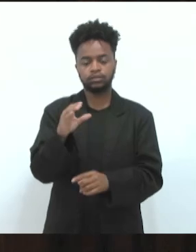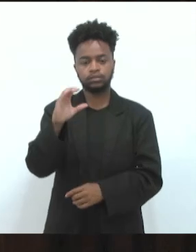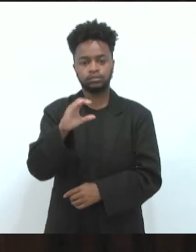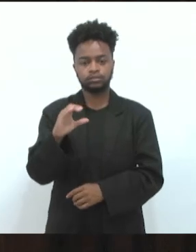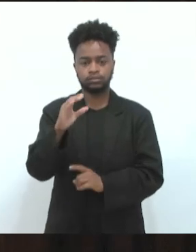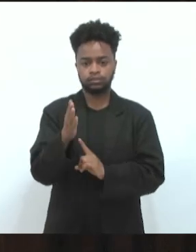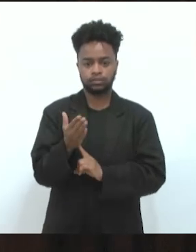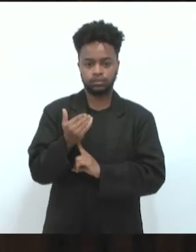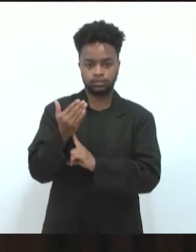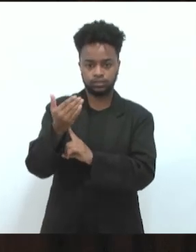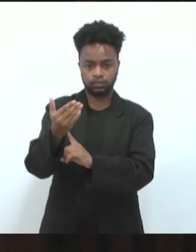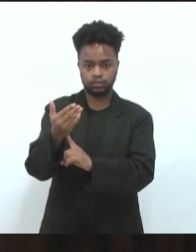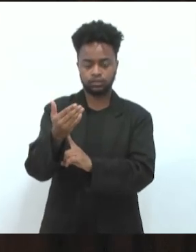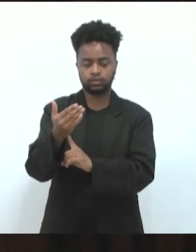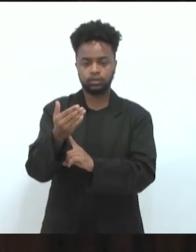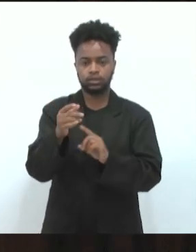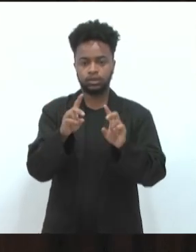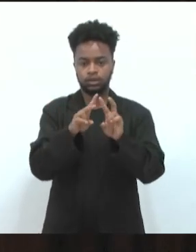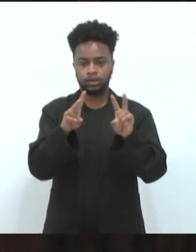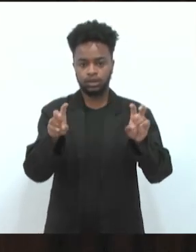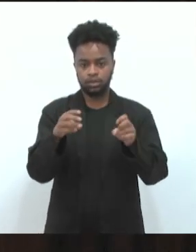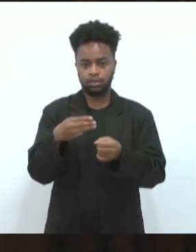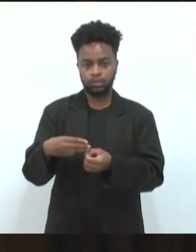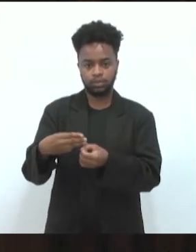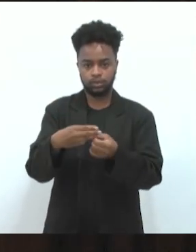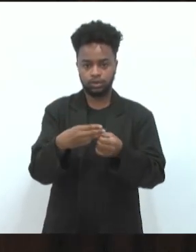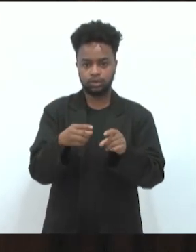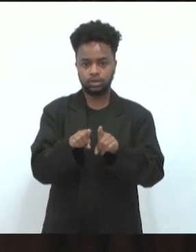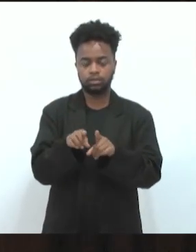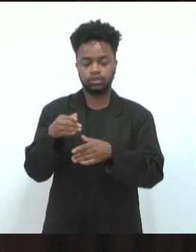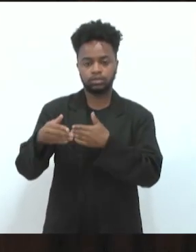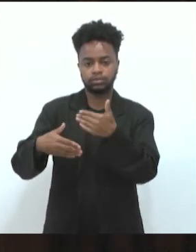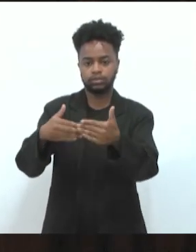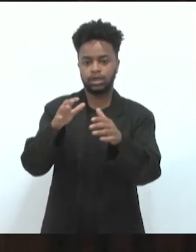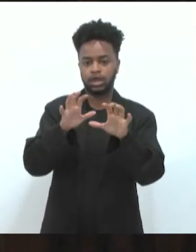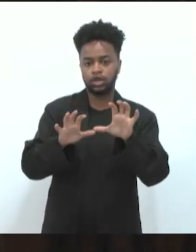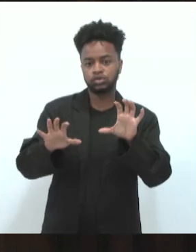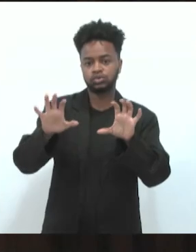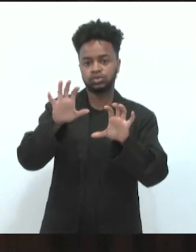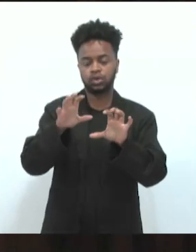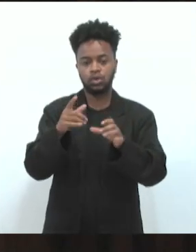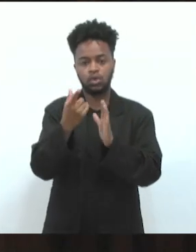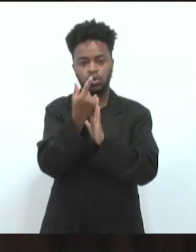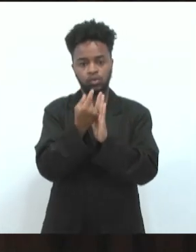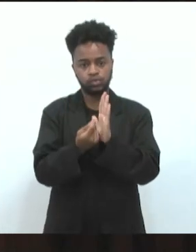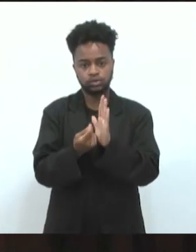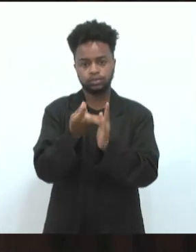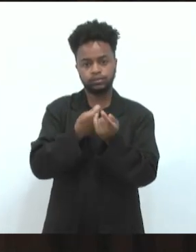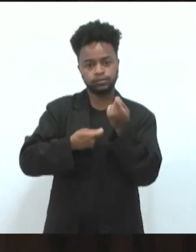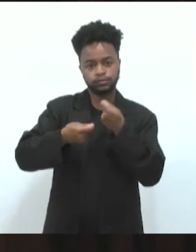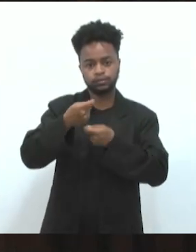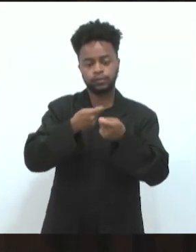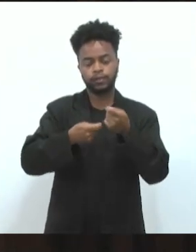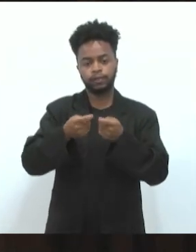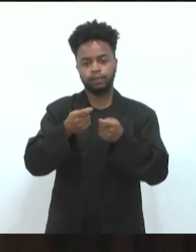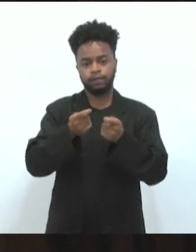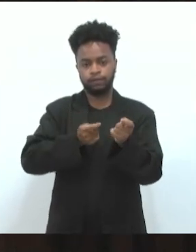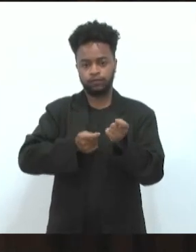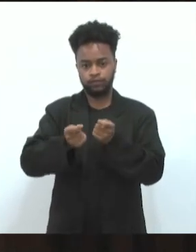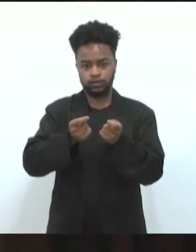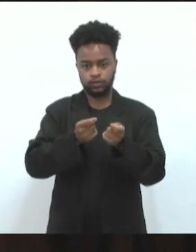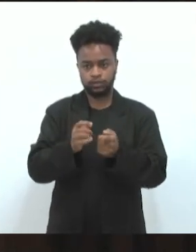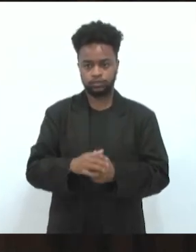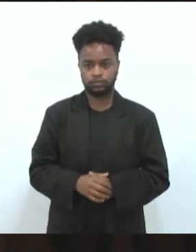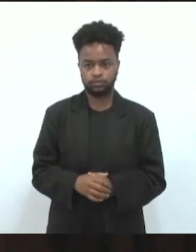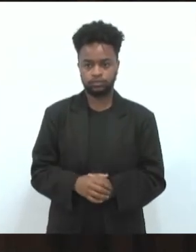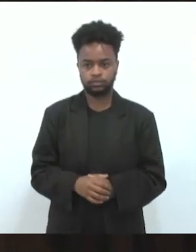e Tecnologia, de Assuntos Municipais e de Desenvolvimento Regional, de Orçamento, Finanças, Fiscalização Financeira e